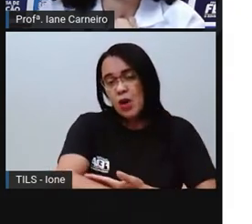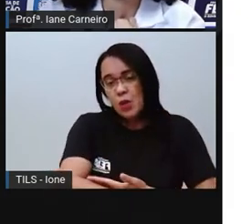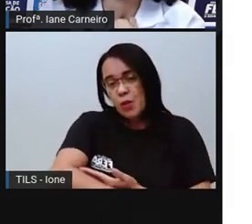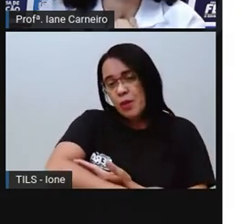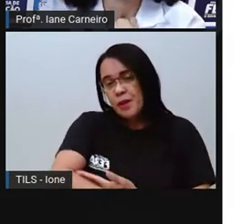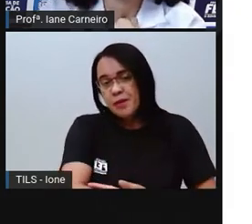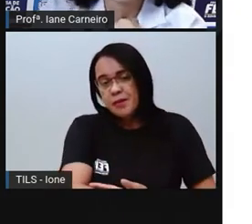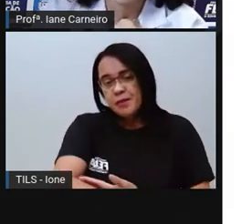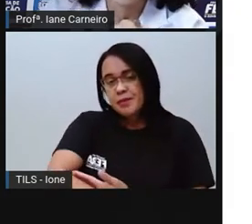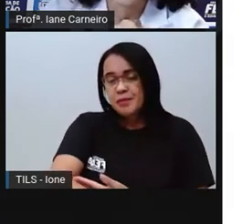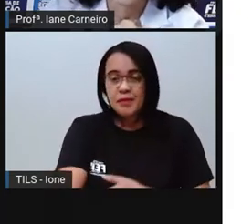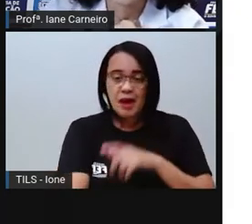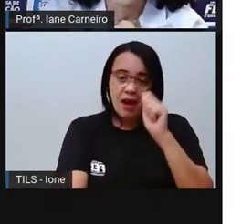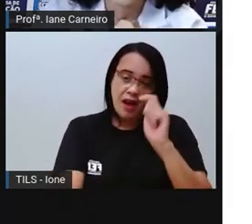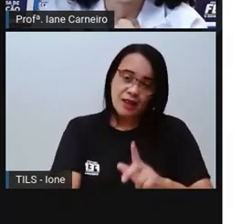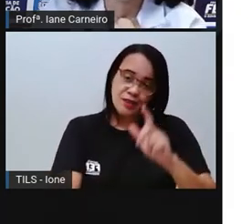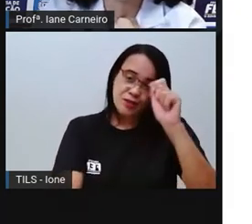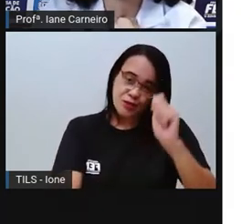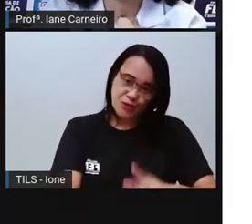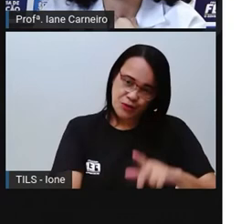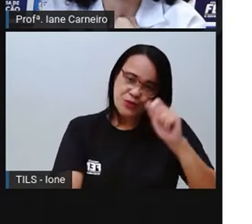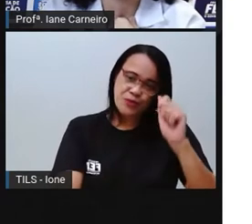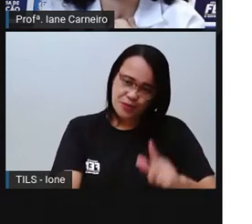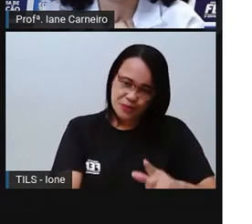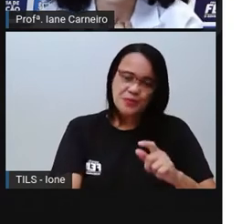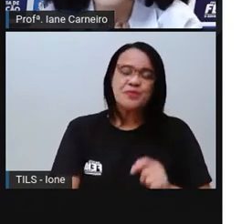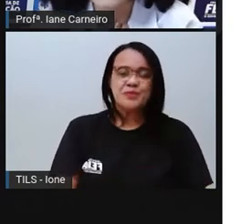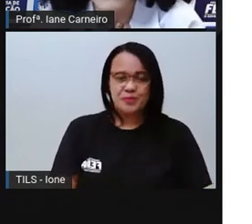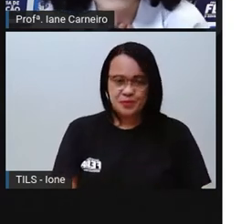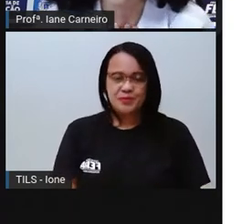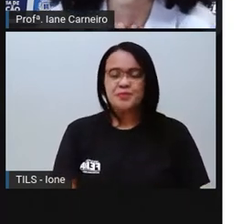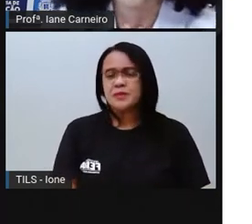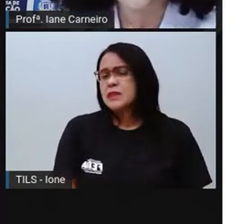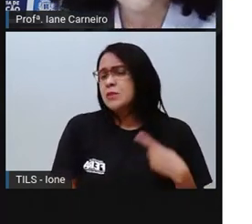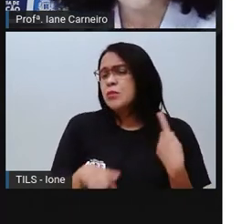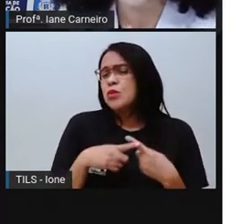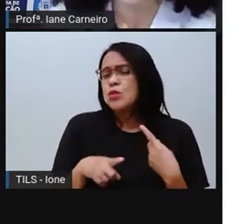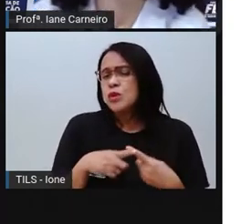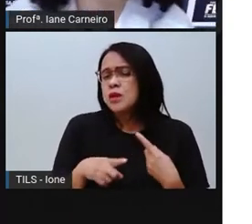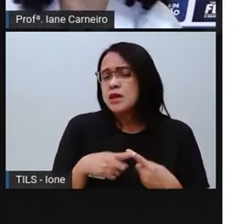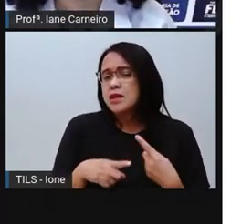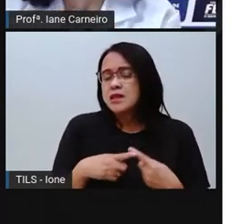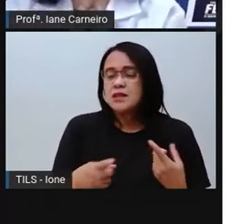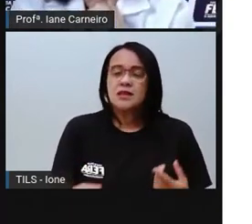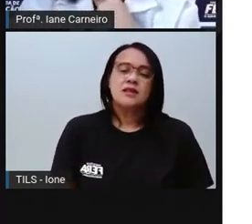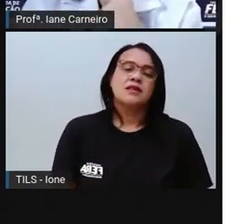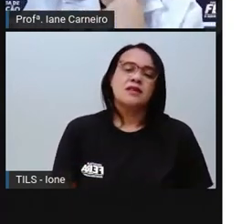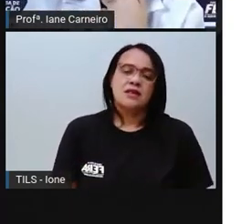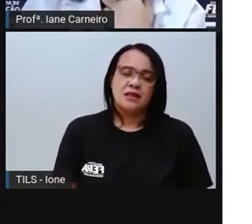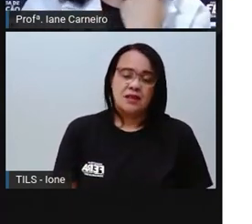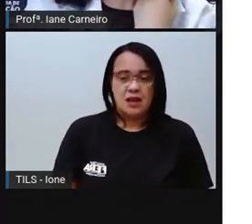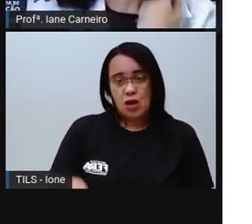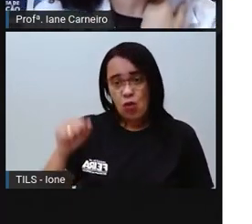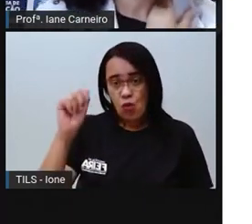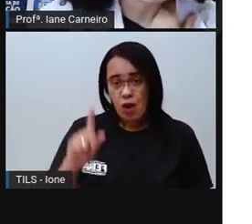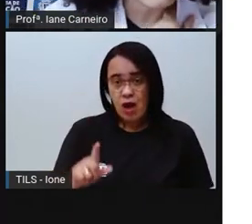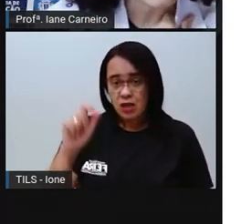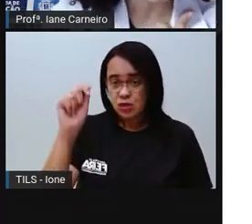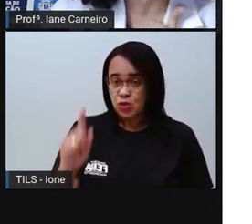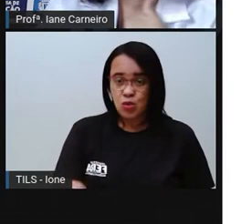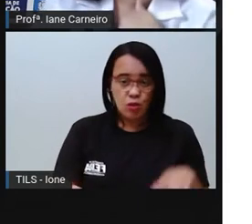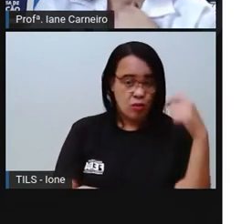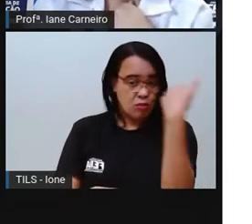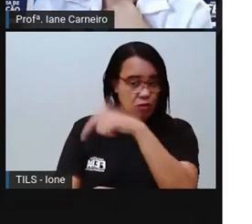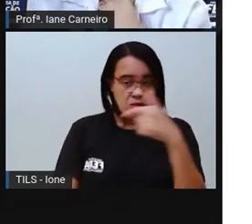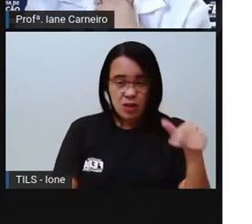com o bebezinho estão de azul, foram pintados de azul. O que será? E o azul a gente viu que não tem, né, na